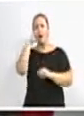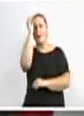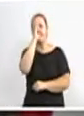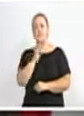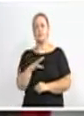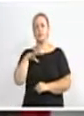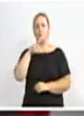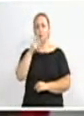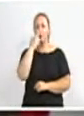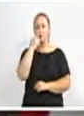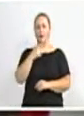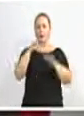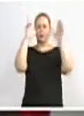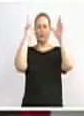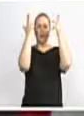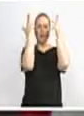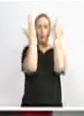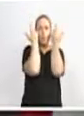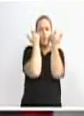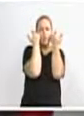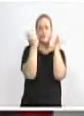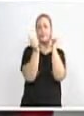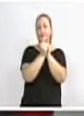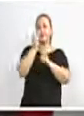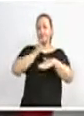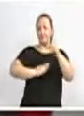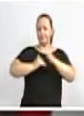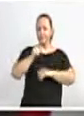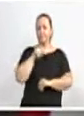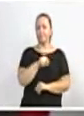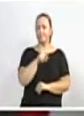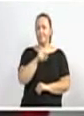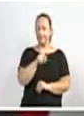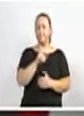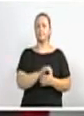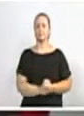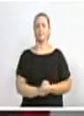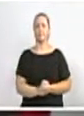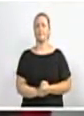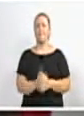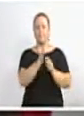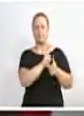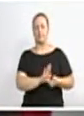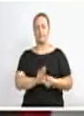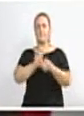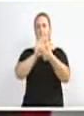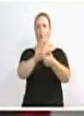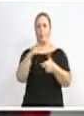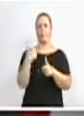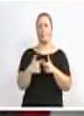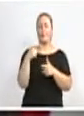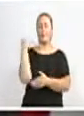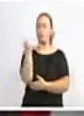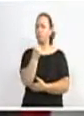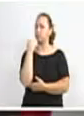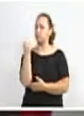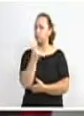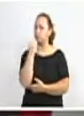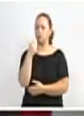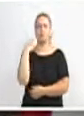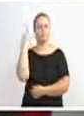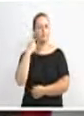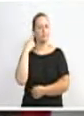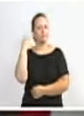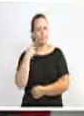eles submissos a esta prática, puxado e colocado esse problema difícil no Brasil. Problema gravíssimo na política,